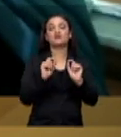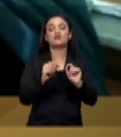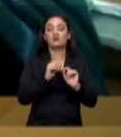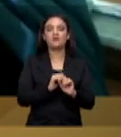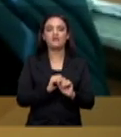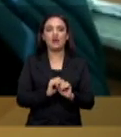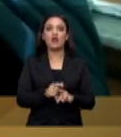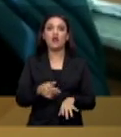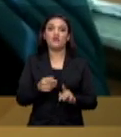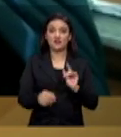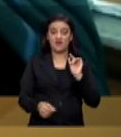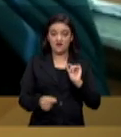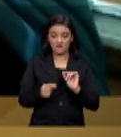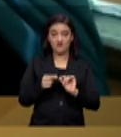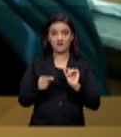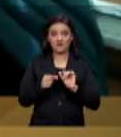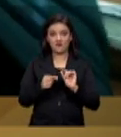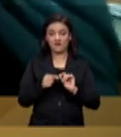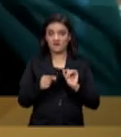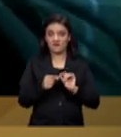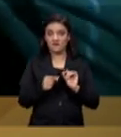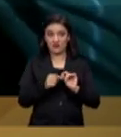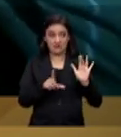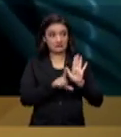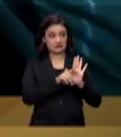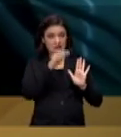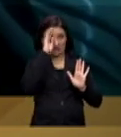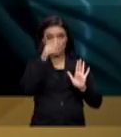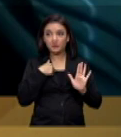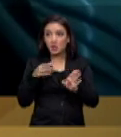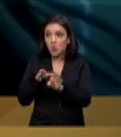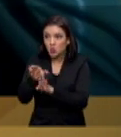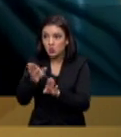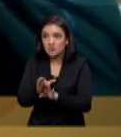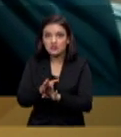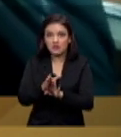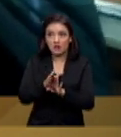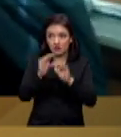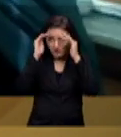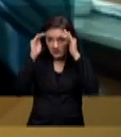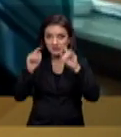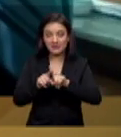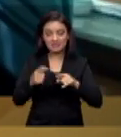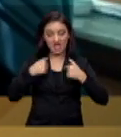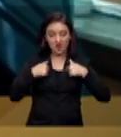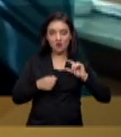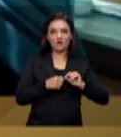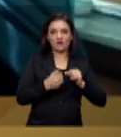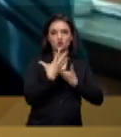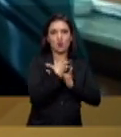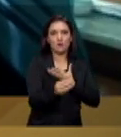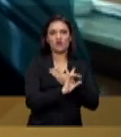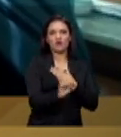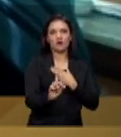eu faço. Não pode estabelecer regras processuais